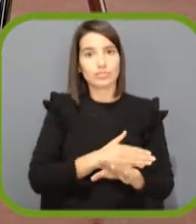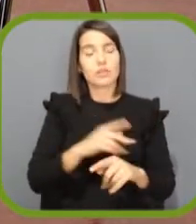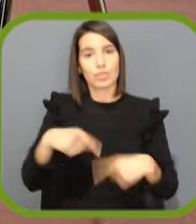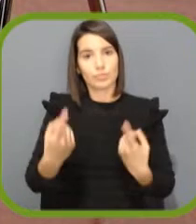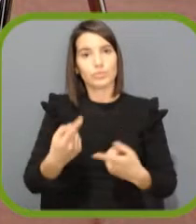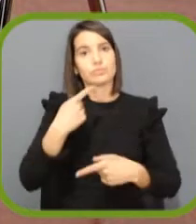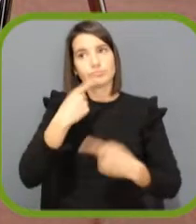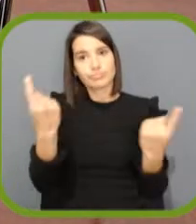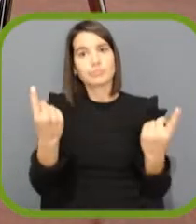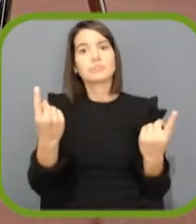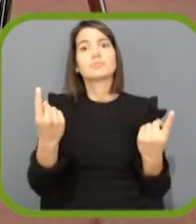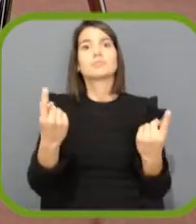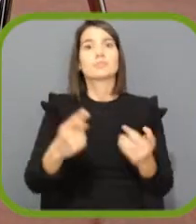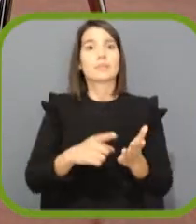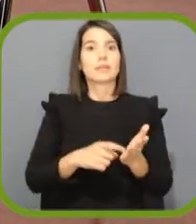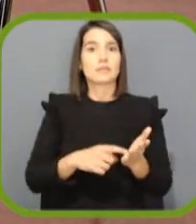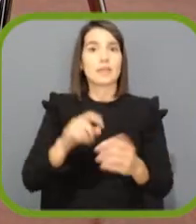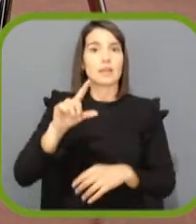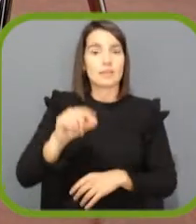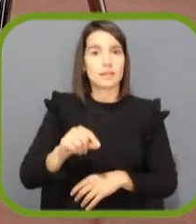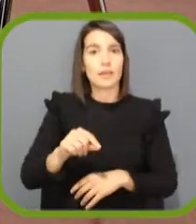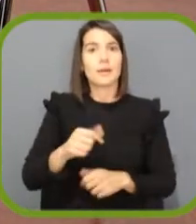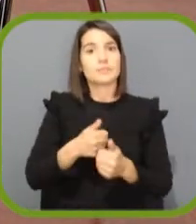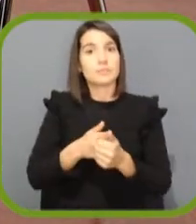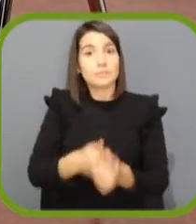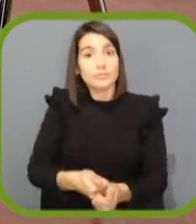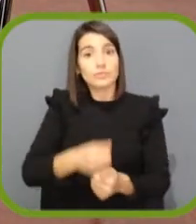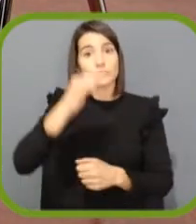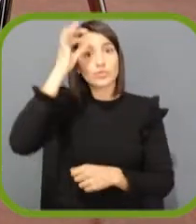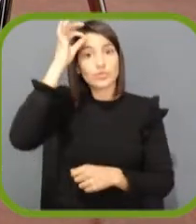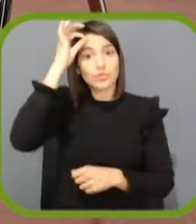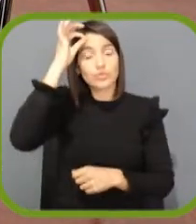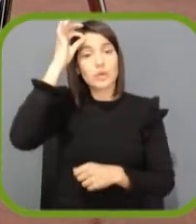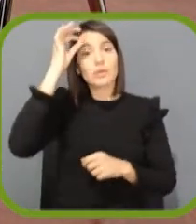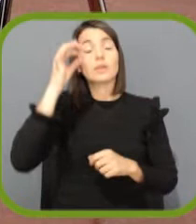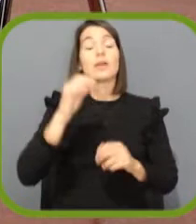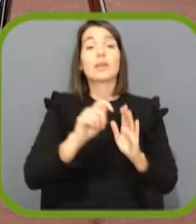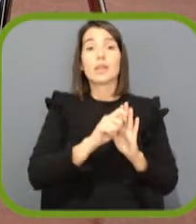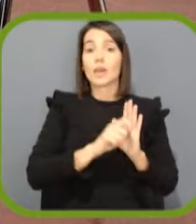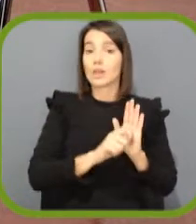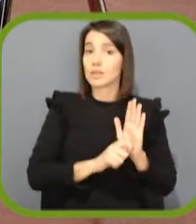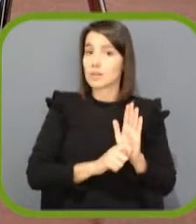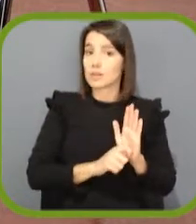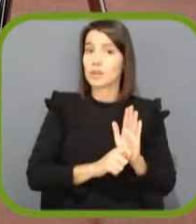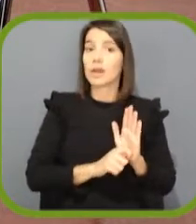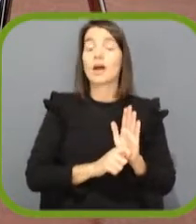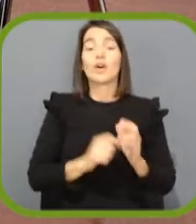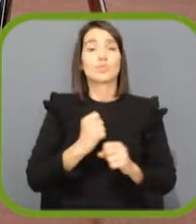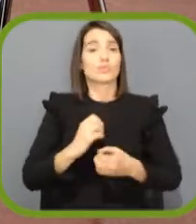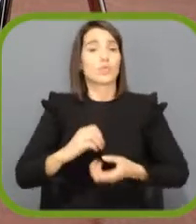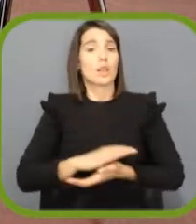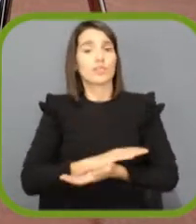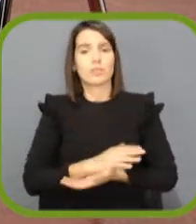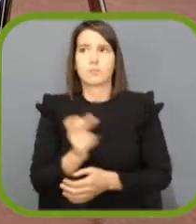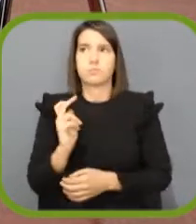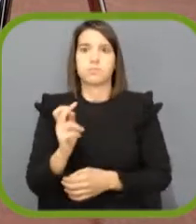serem transmitidos, a necessidade de cumprir o código deontológico dos jornalistas, que se mantém desde